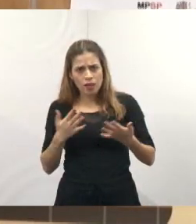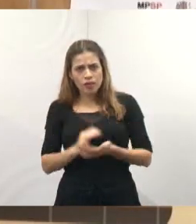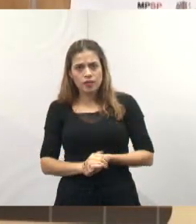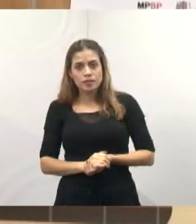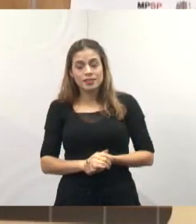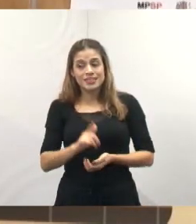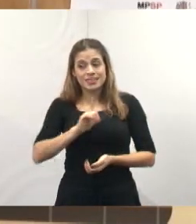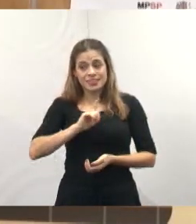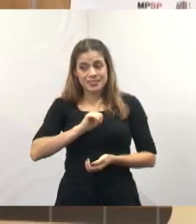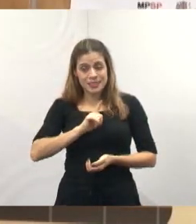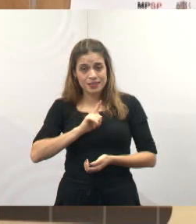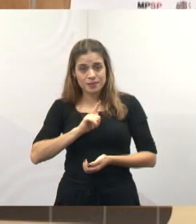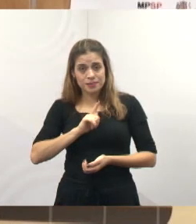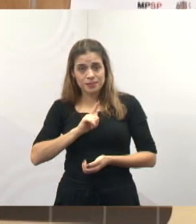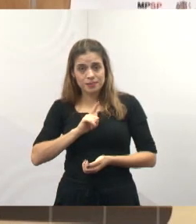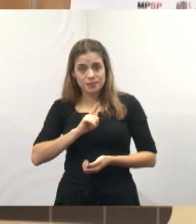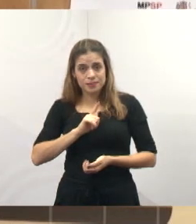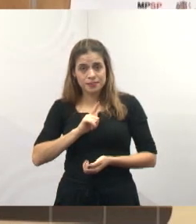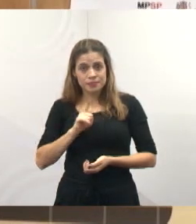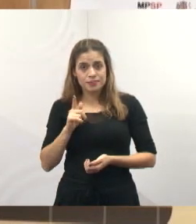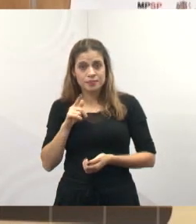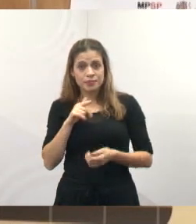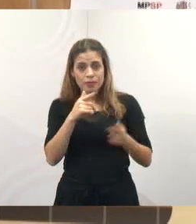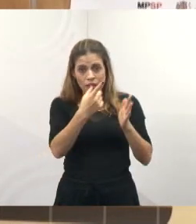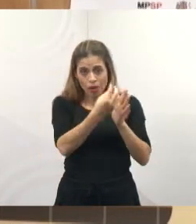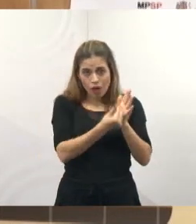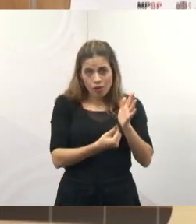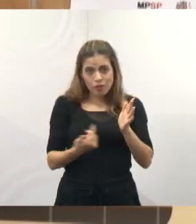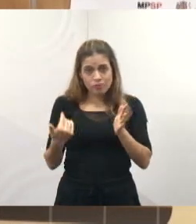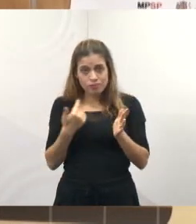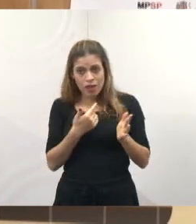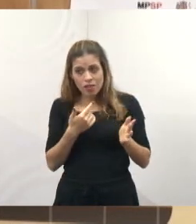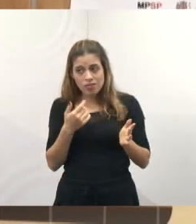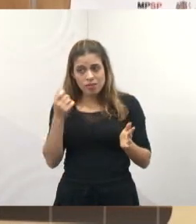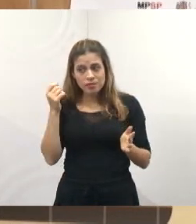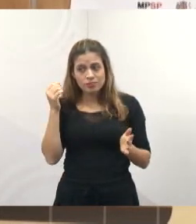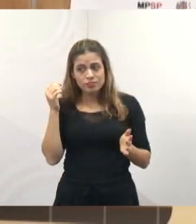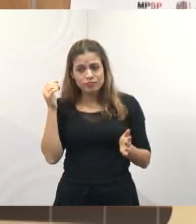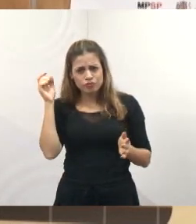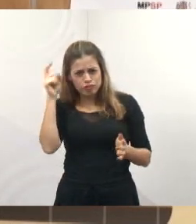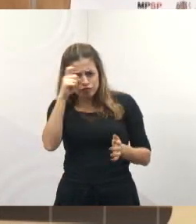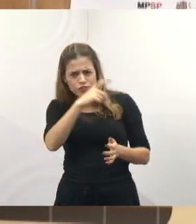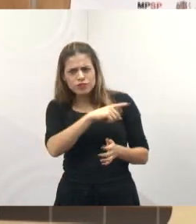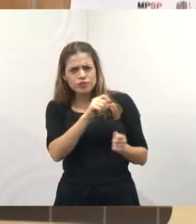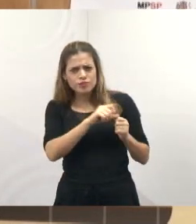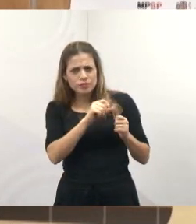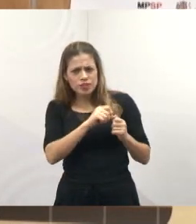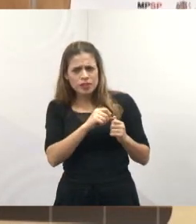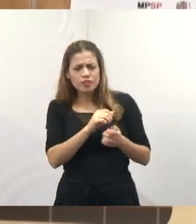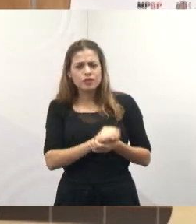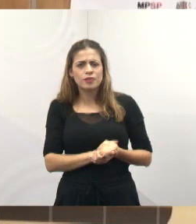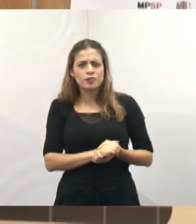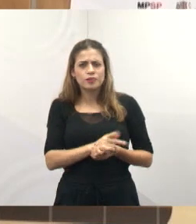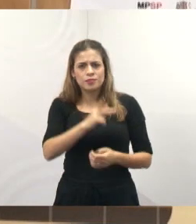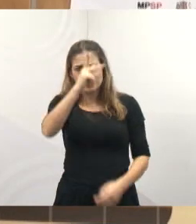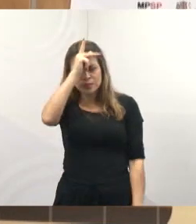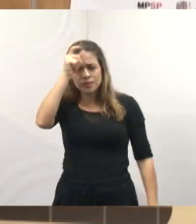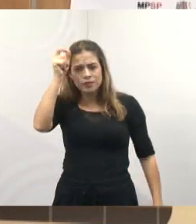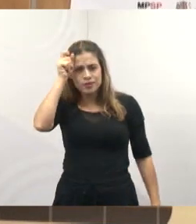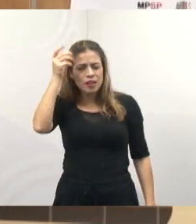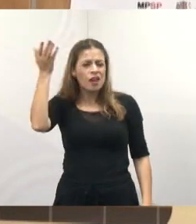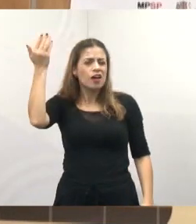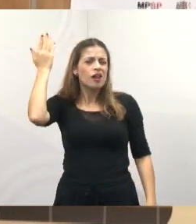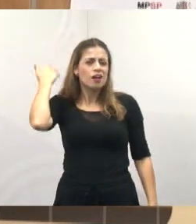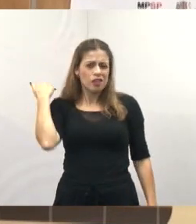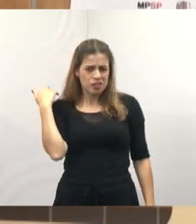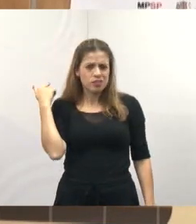vereador estava em Caraguá para vir votar aqui, e não era fácil fazer isso aí. Os prefeitos passaram por aqui quando eu